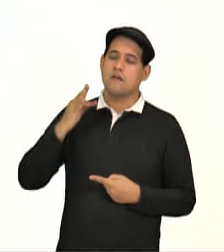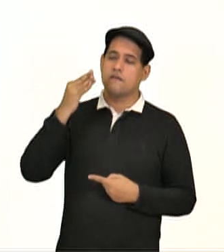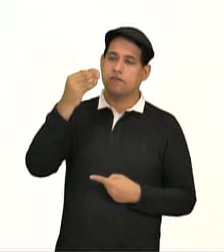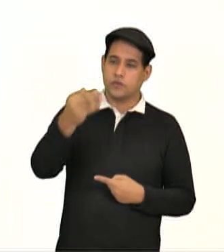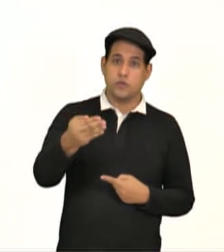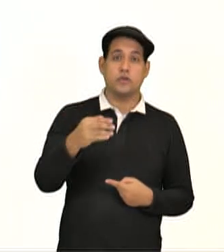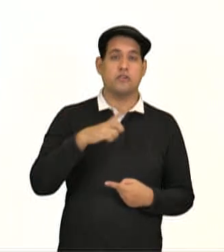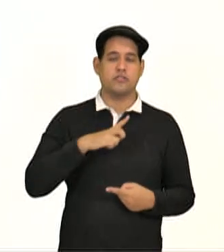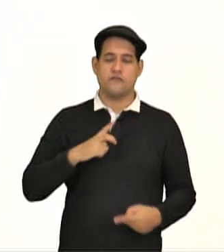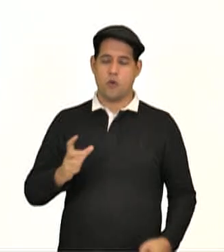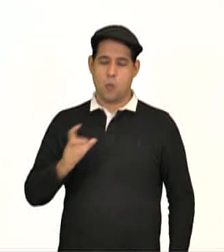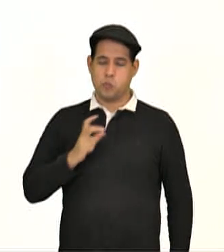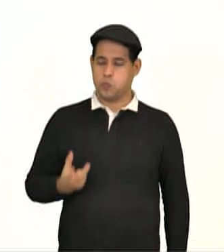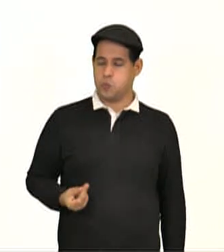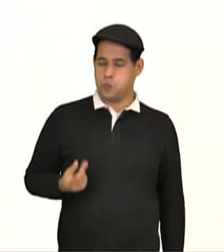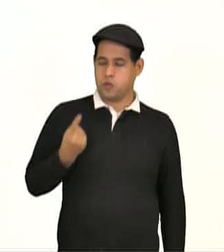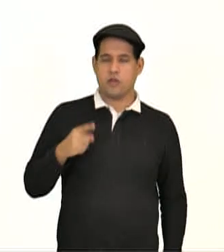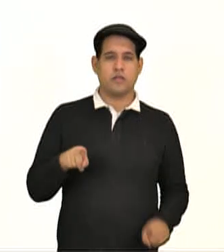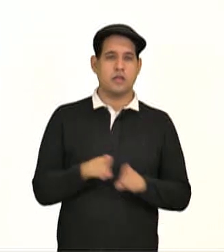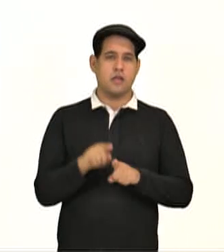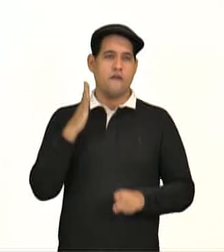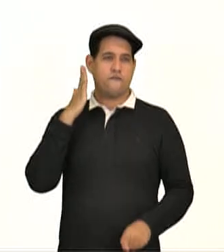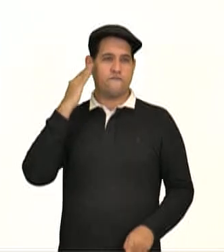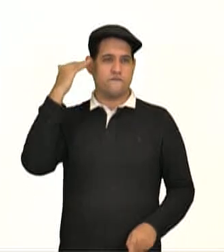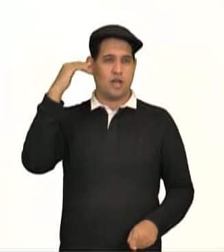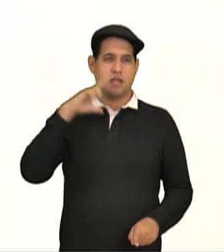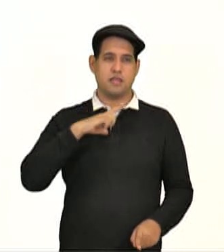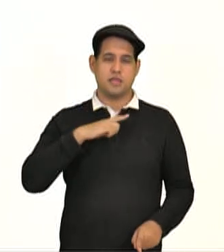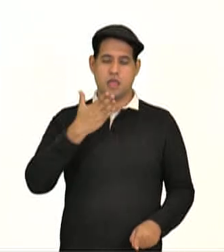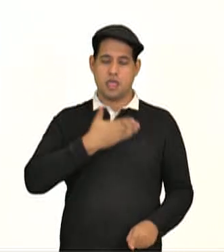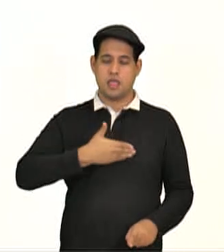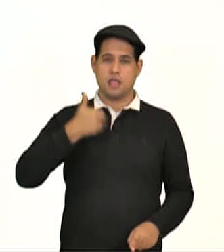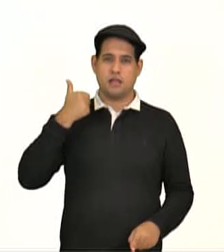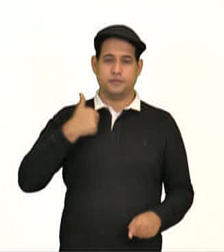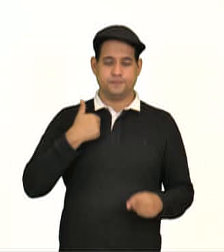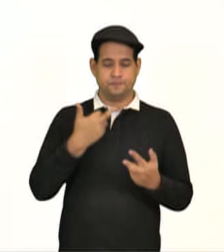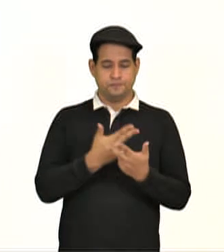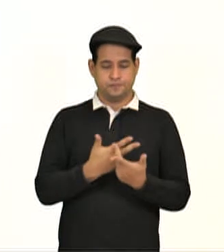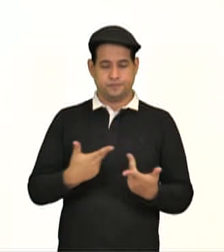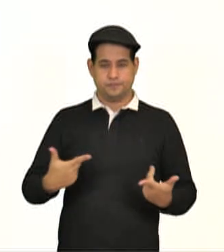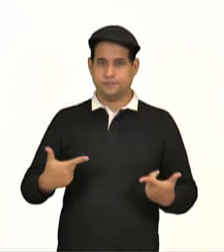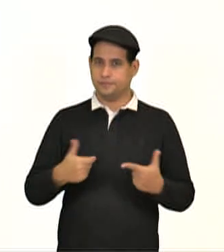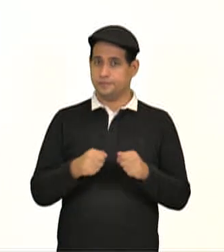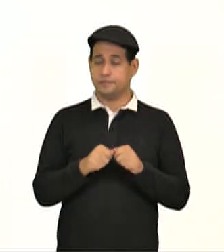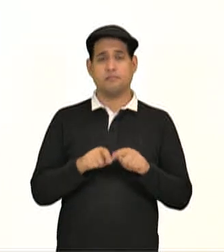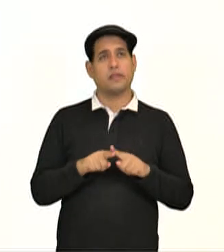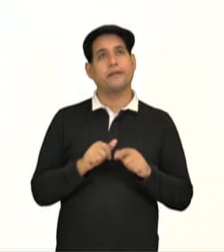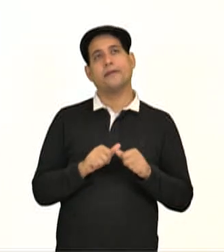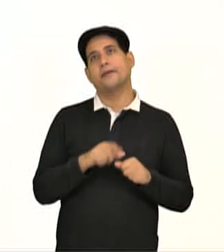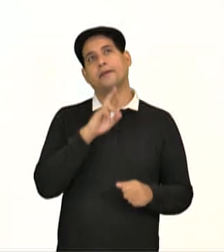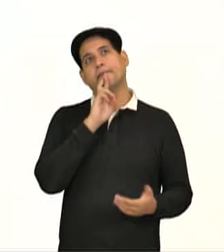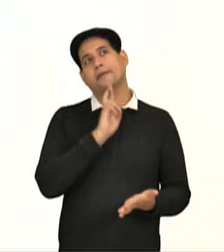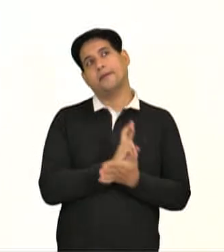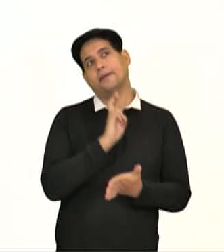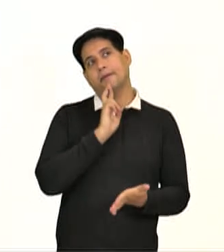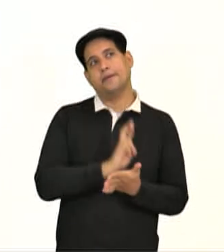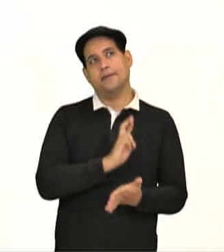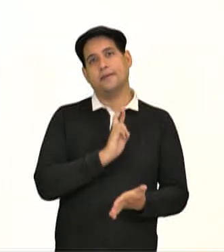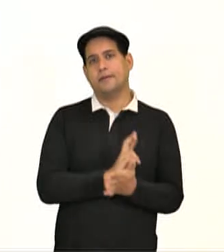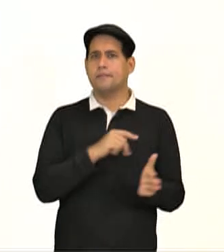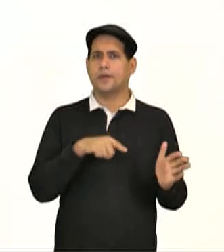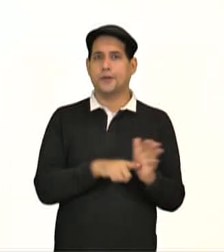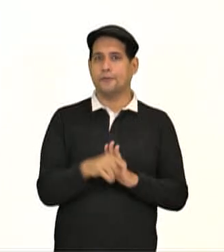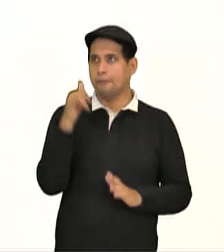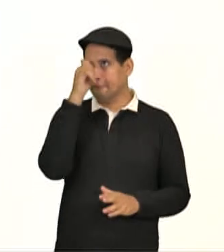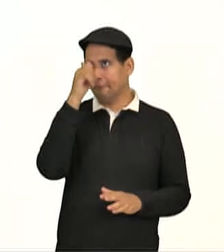quando eu for rico e famoso, eu ter coisas melhores para fazer do que ficar respondendo a perguntas bestas o